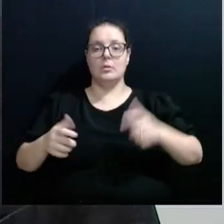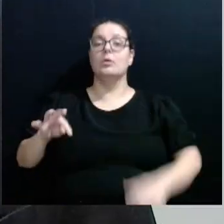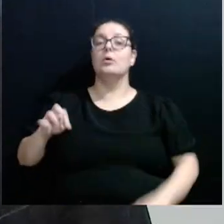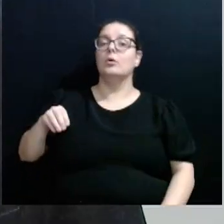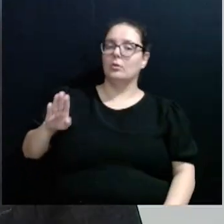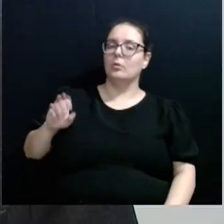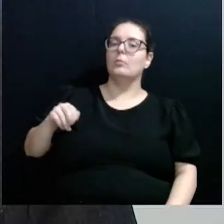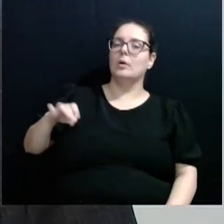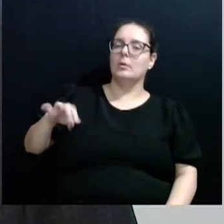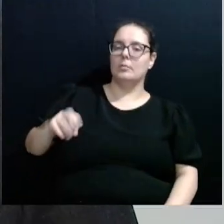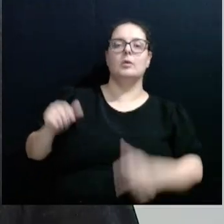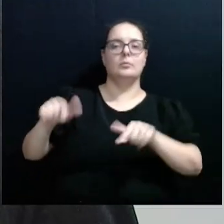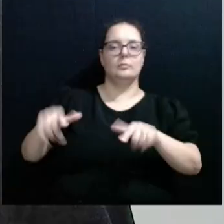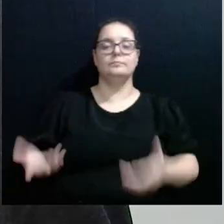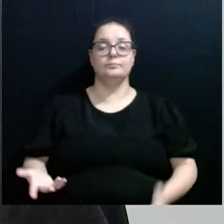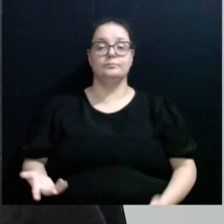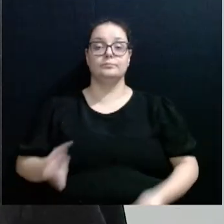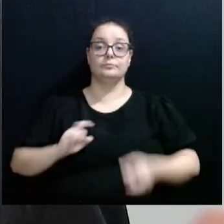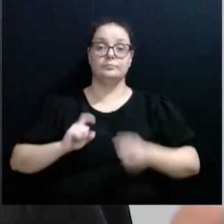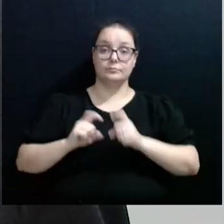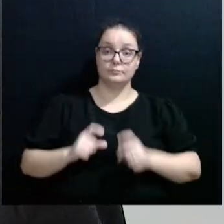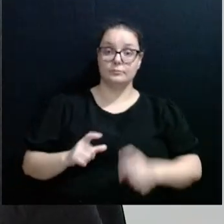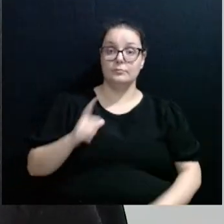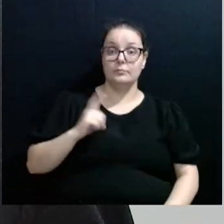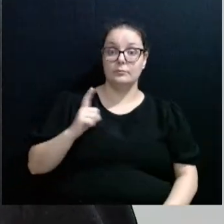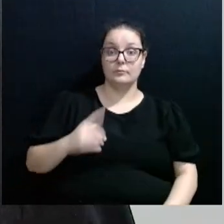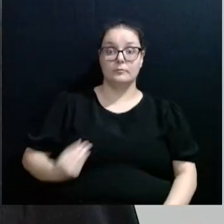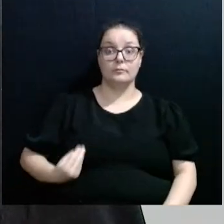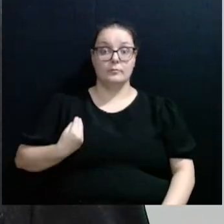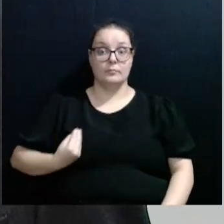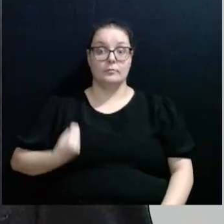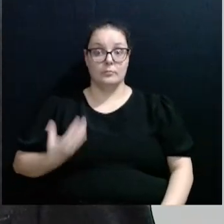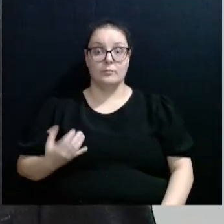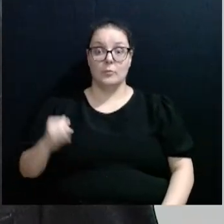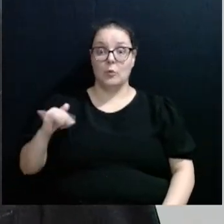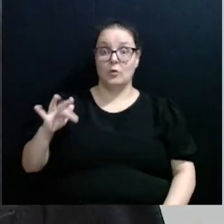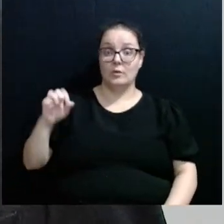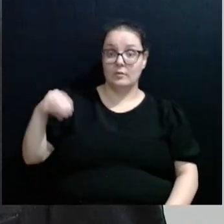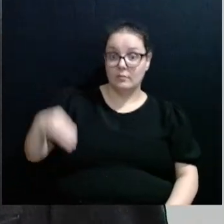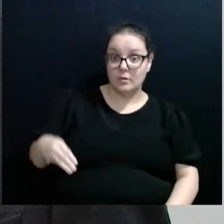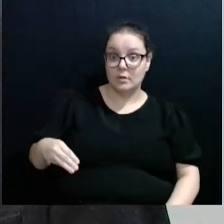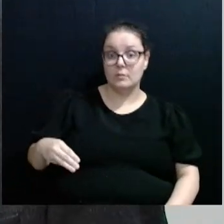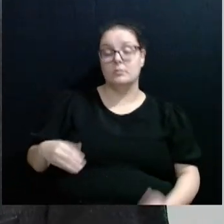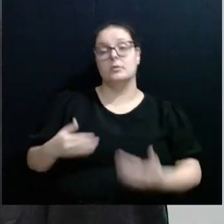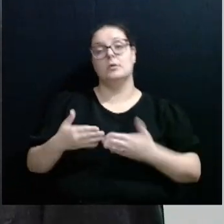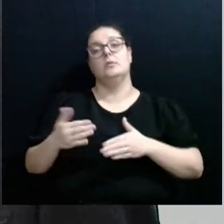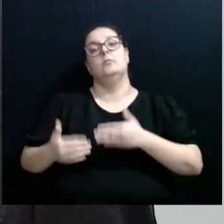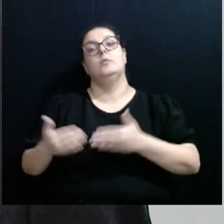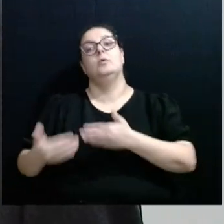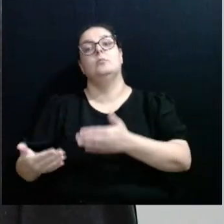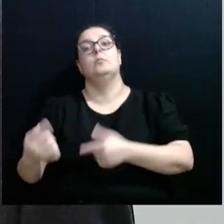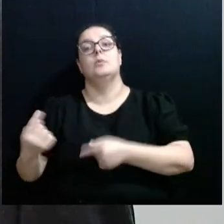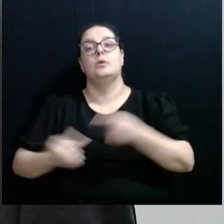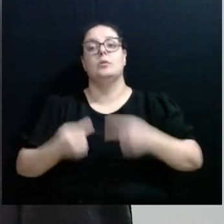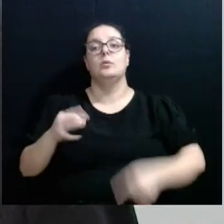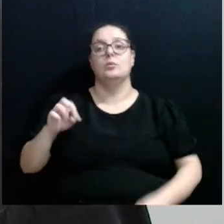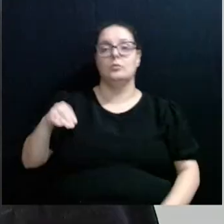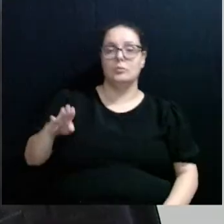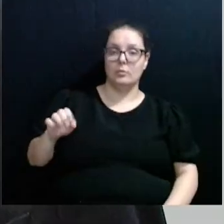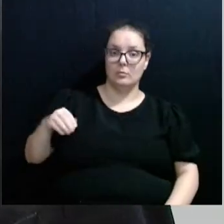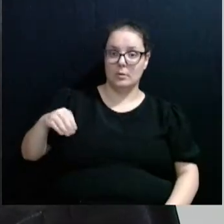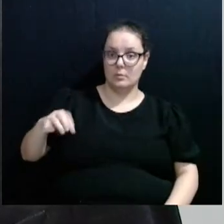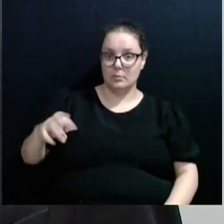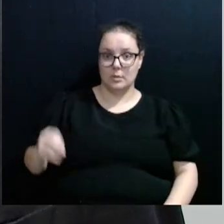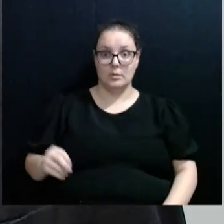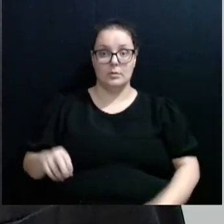Nas reuniões, nós tivemos aqui a presença, inclusive, do IPHAN, que abriu um processo para discutir o tombamento da Fazenda Santa Elisa. Isso foi